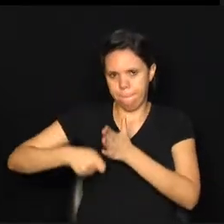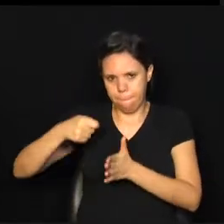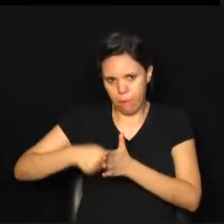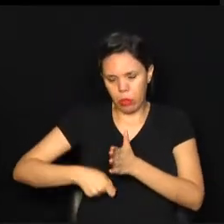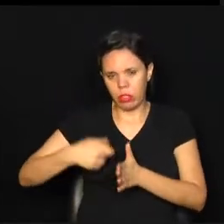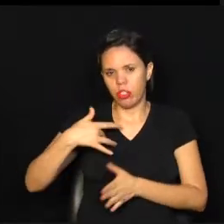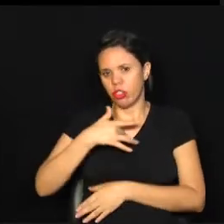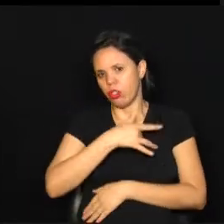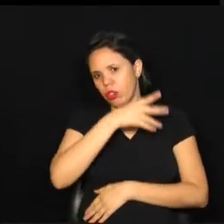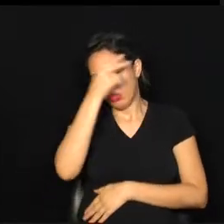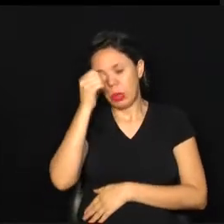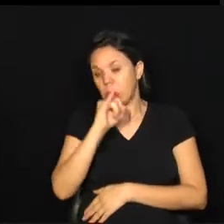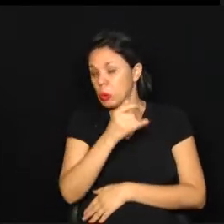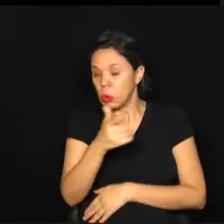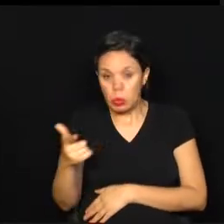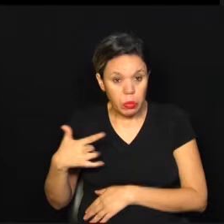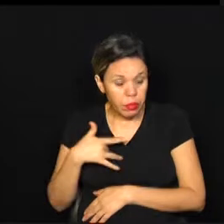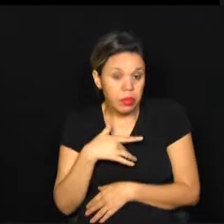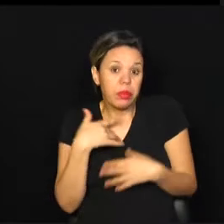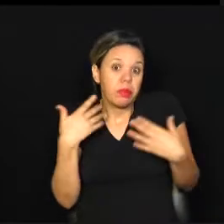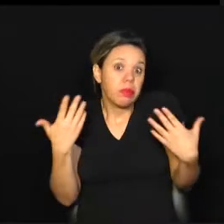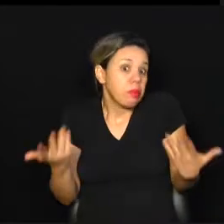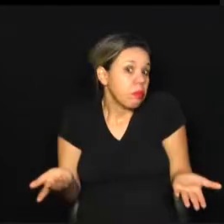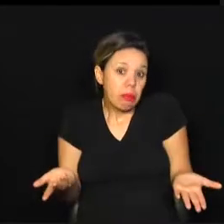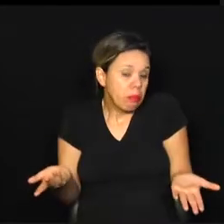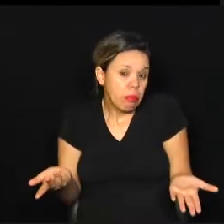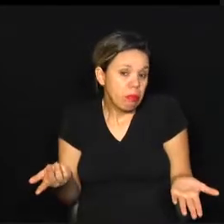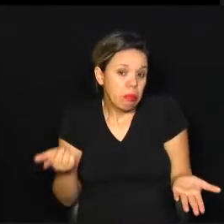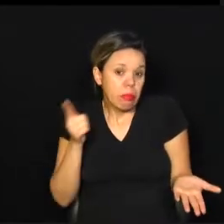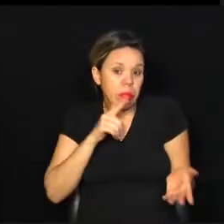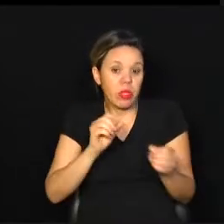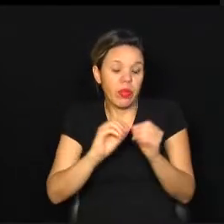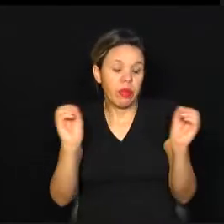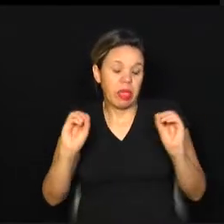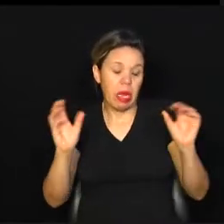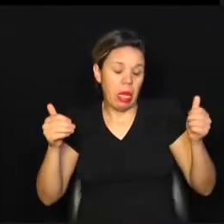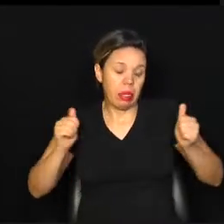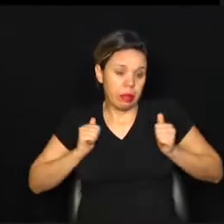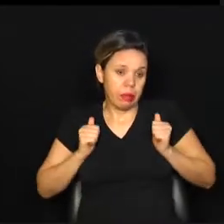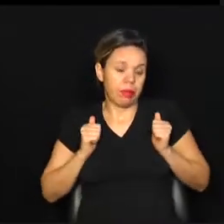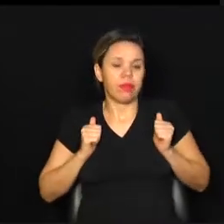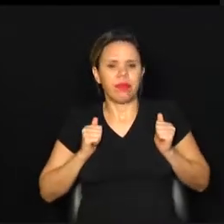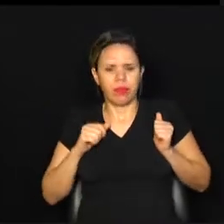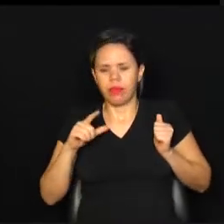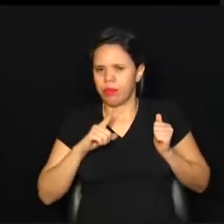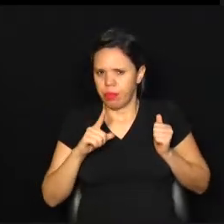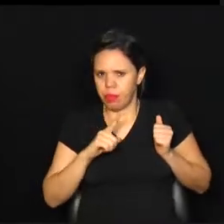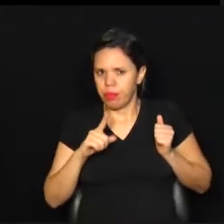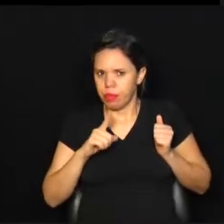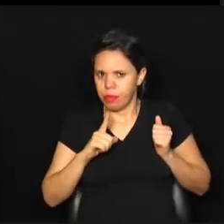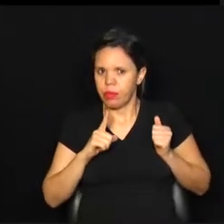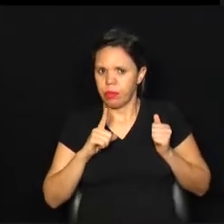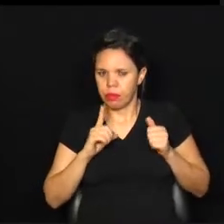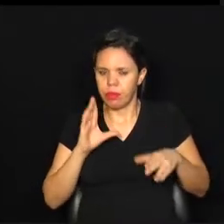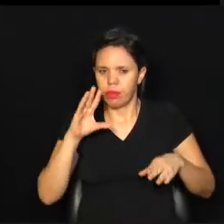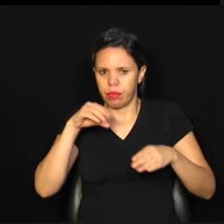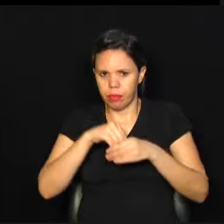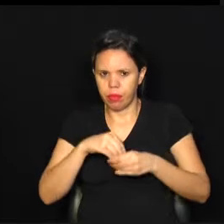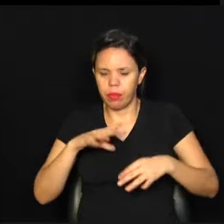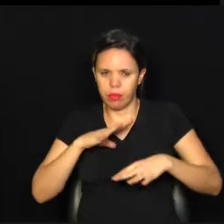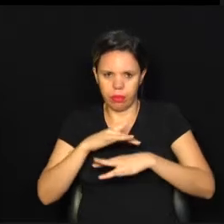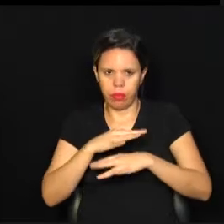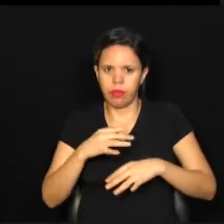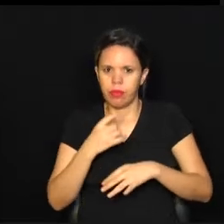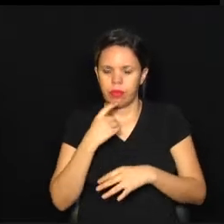porque sem isso a gente não consegue fazer mais nada, né? E a gente teve, né, dentro do urbanismo,